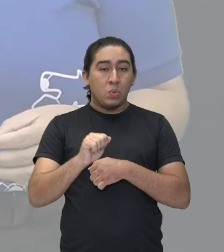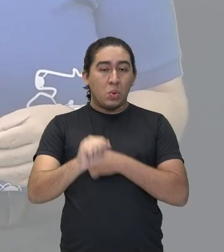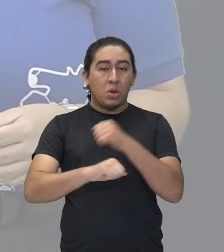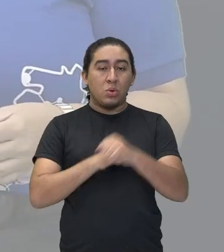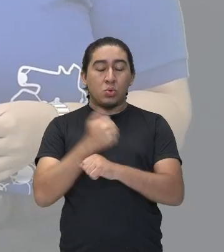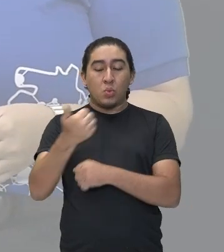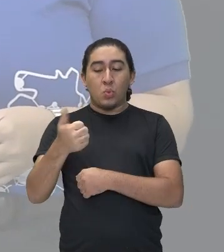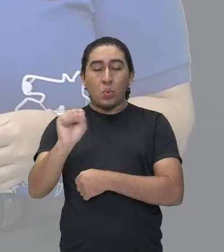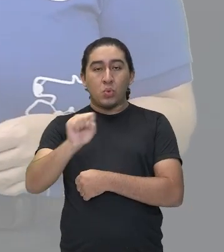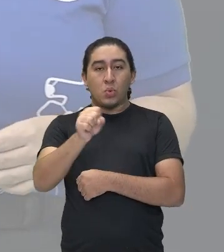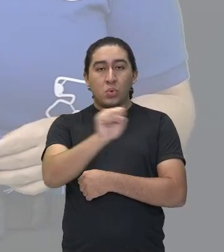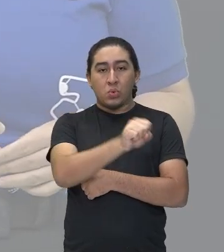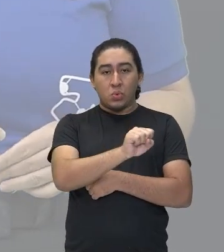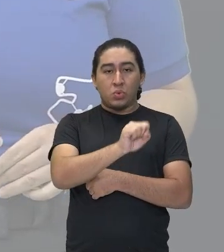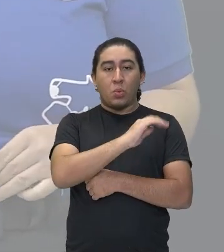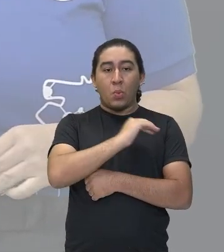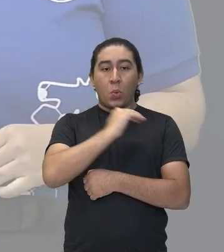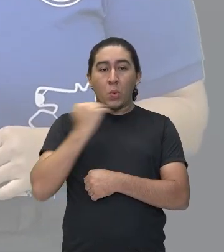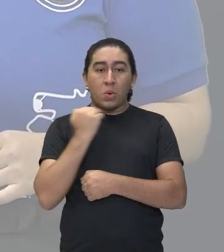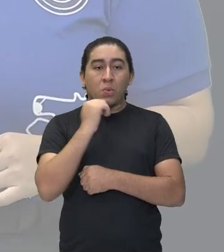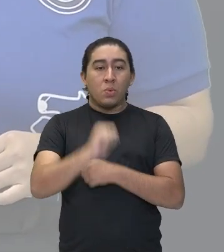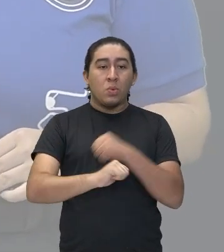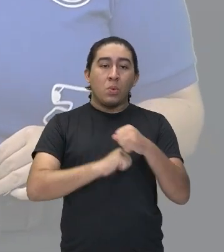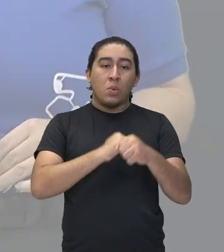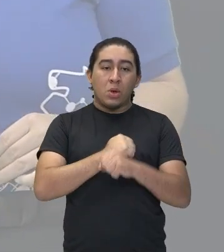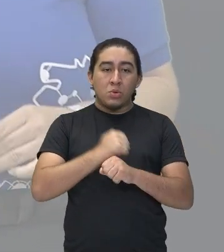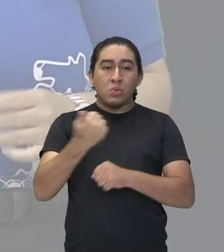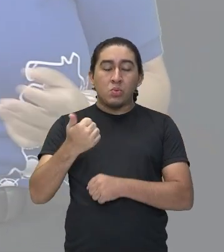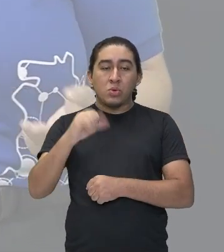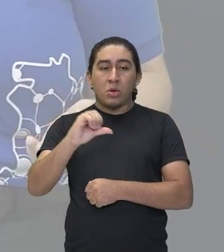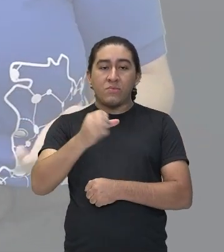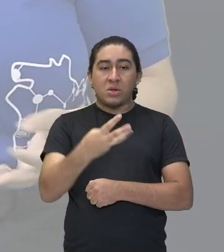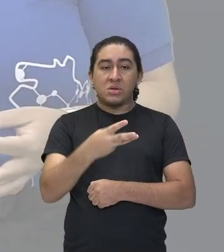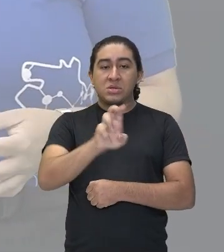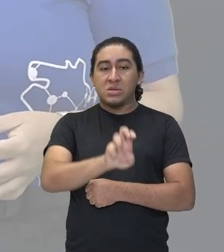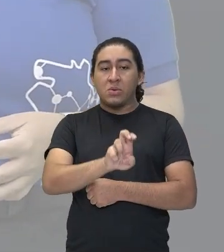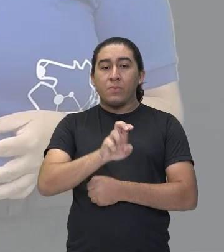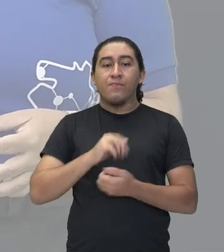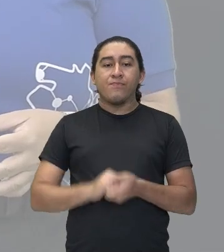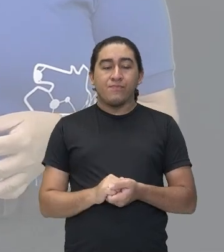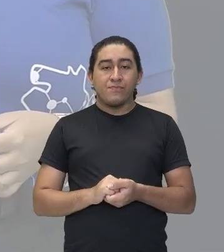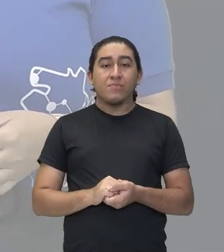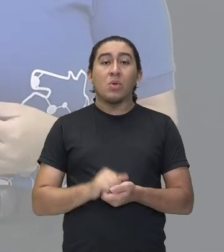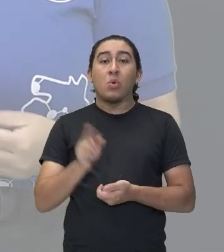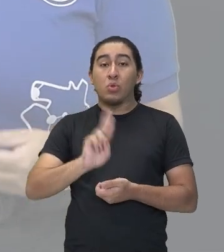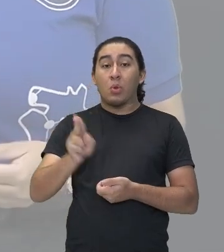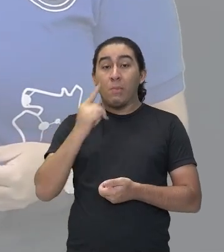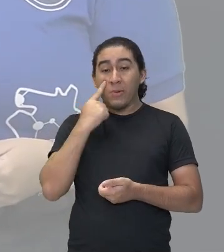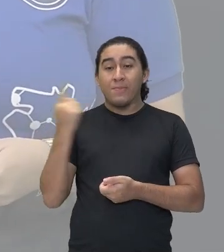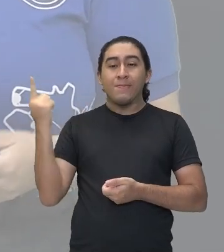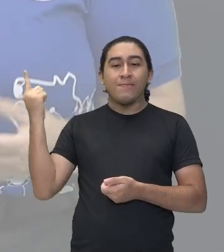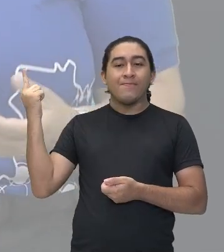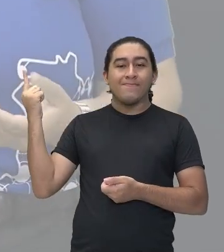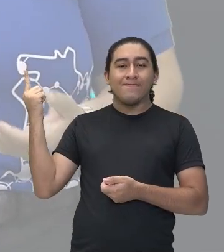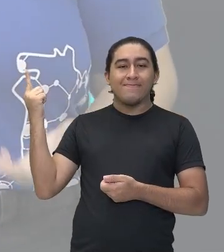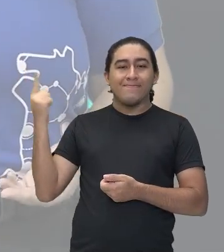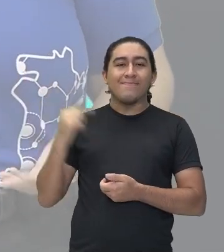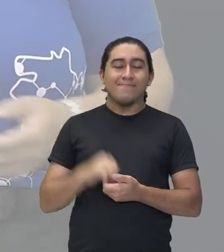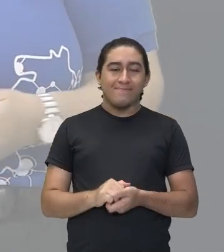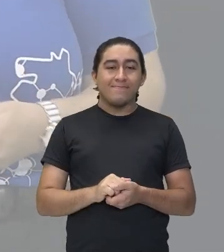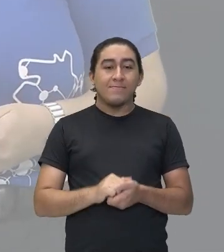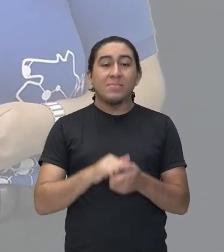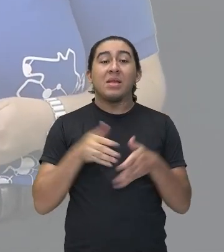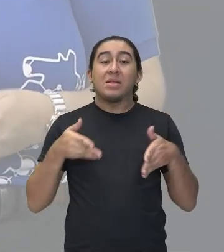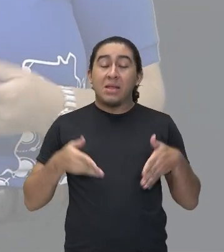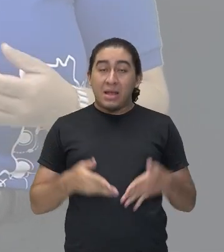1888 e morreu em 1935, tinha como nome Fernando Antônio Nogueira Pessoa, nasceu